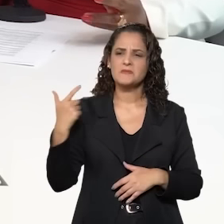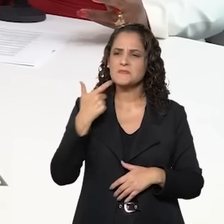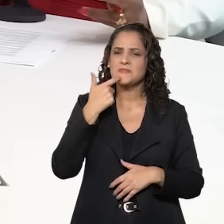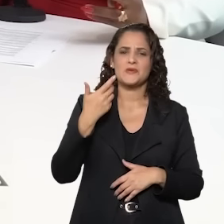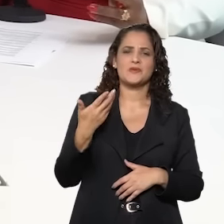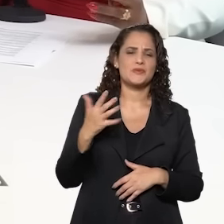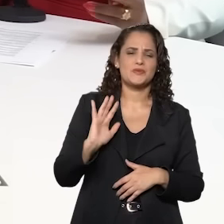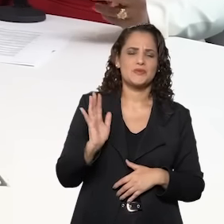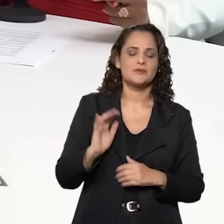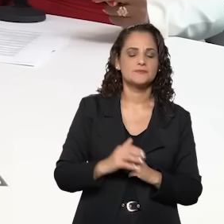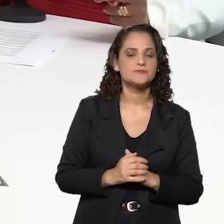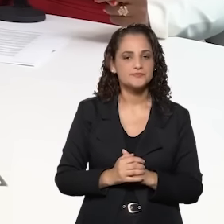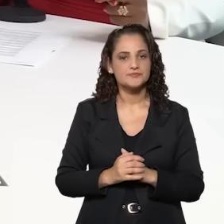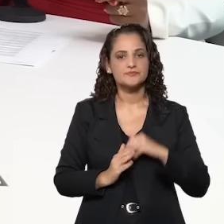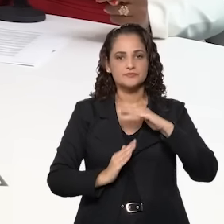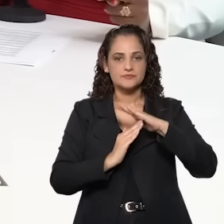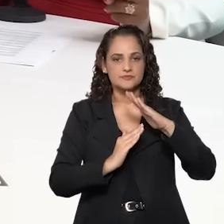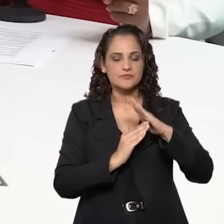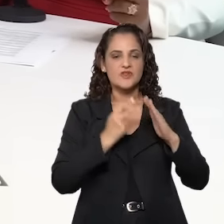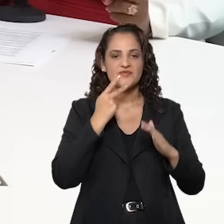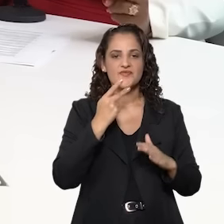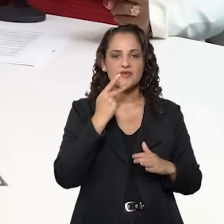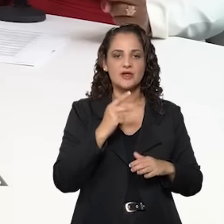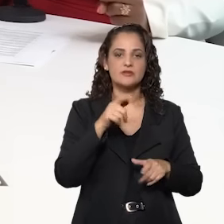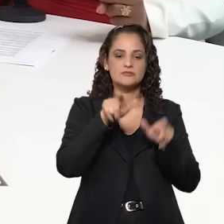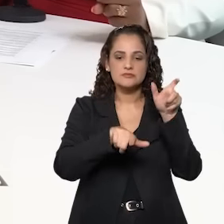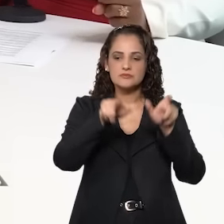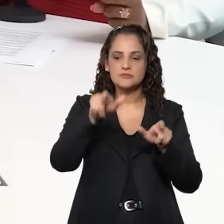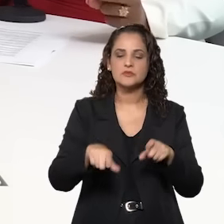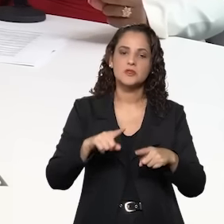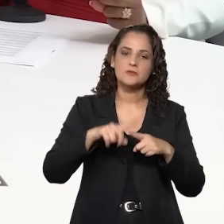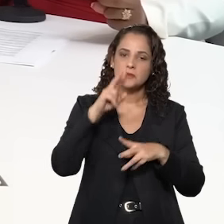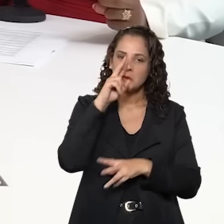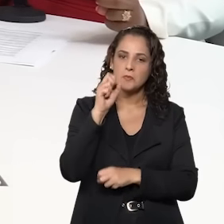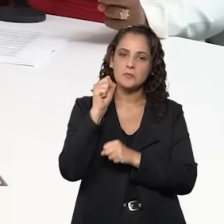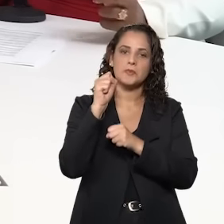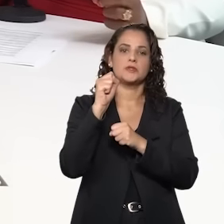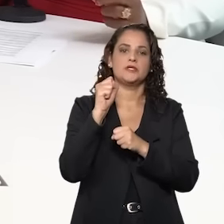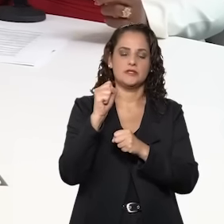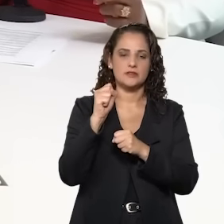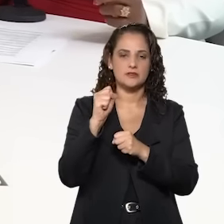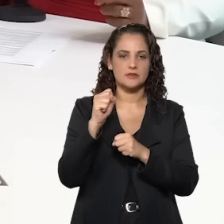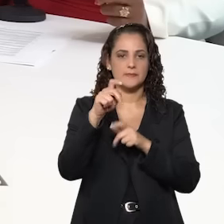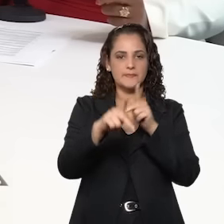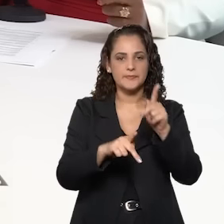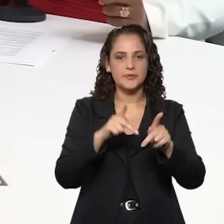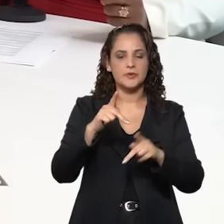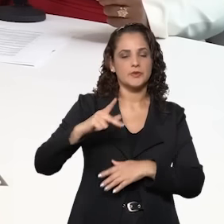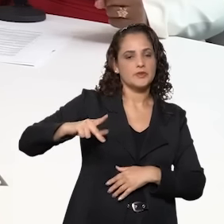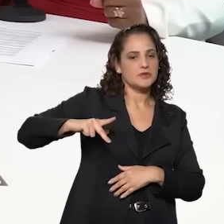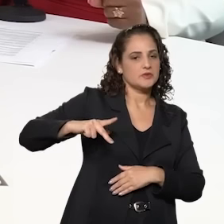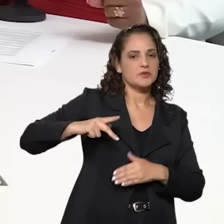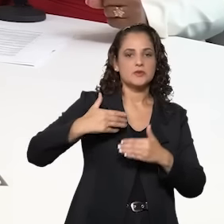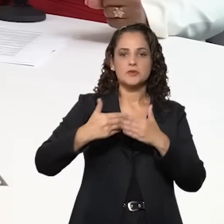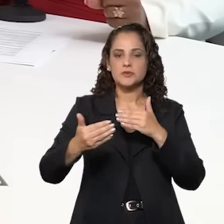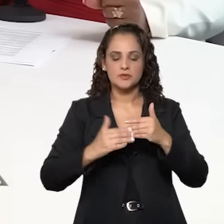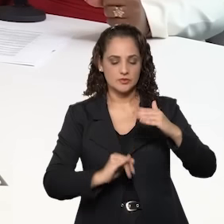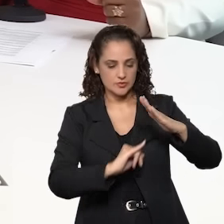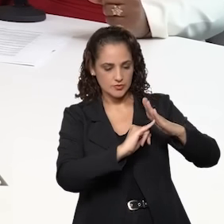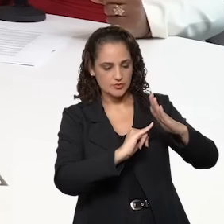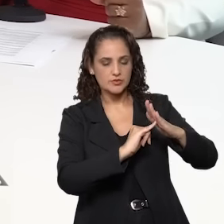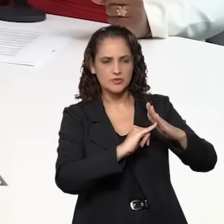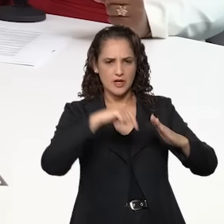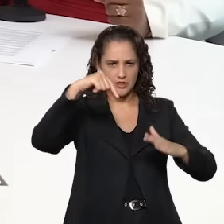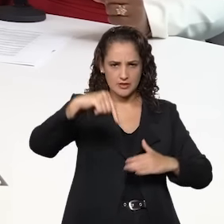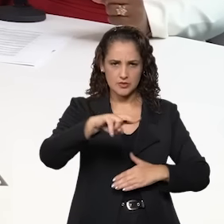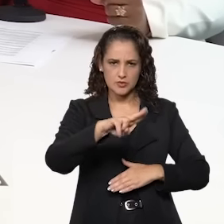próximo e no limite a gente fala de indivíduos porque poder público poder privado quaisquer que sejam As instituições que a gente nomeia